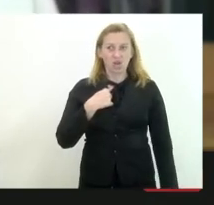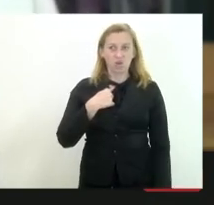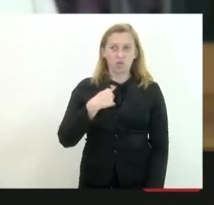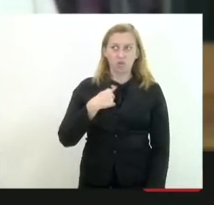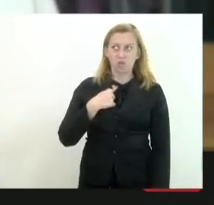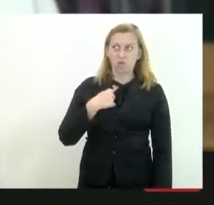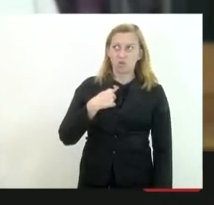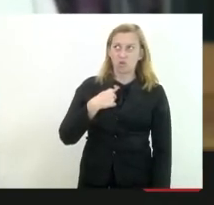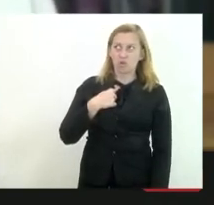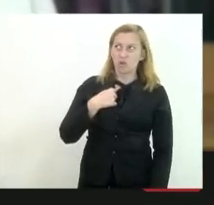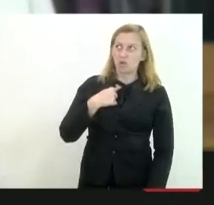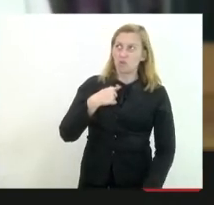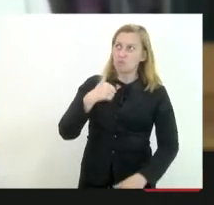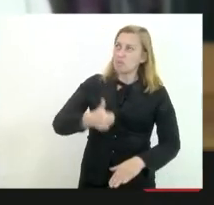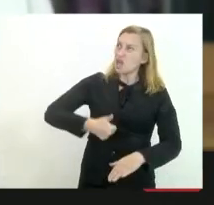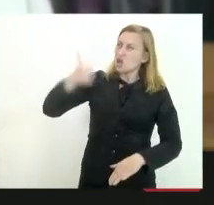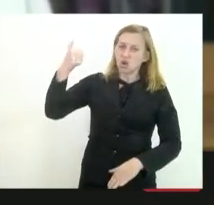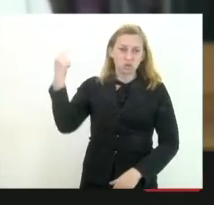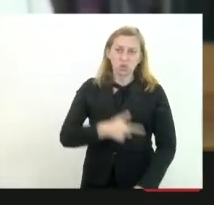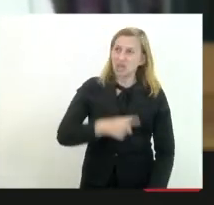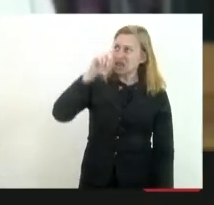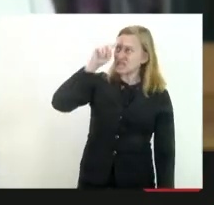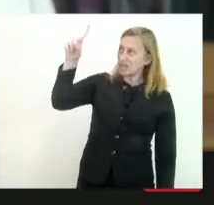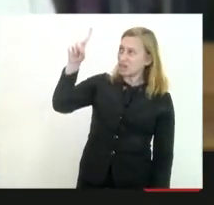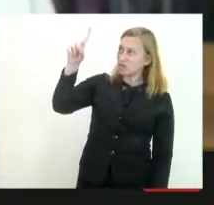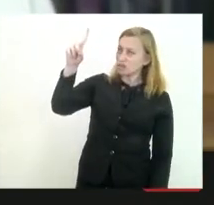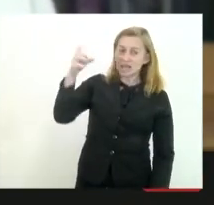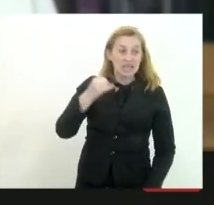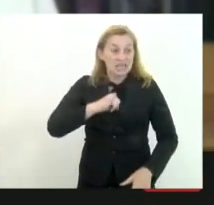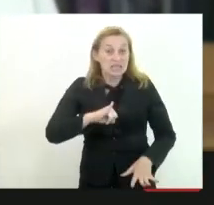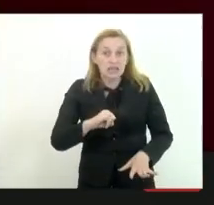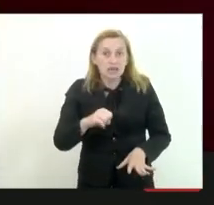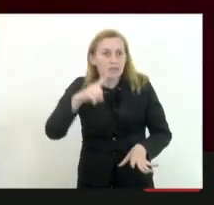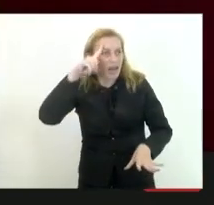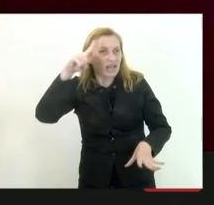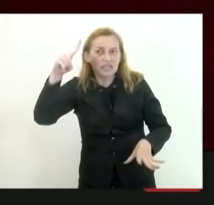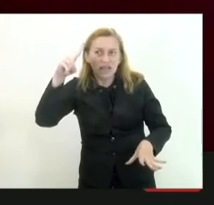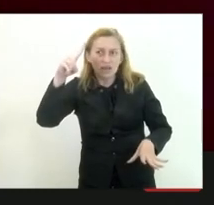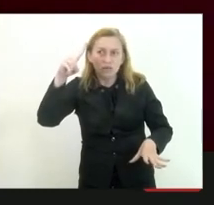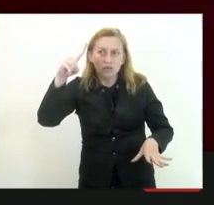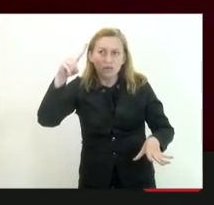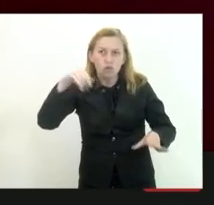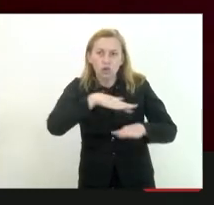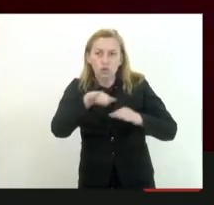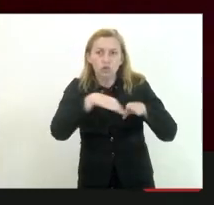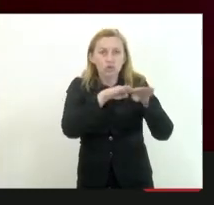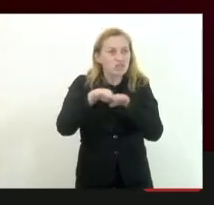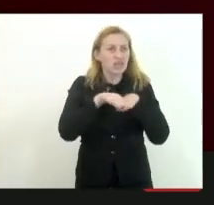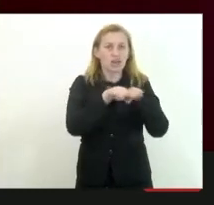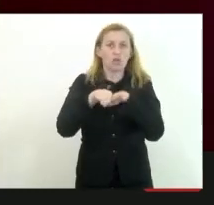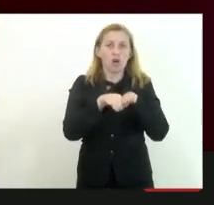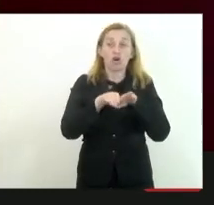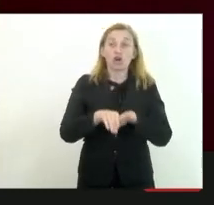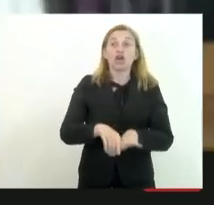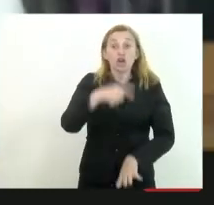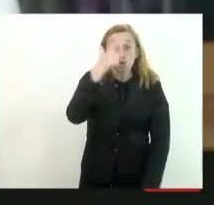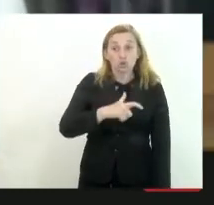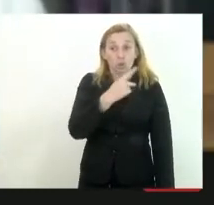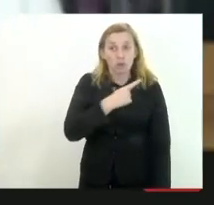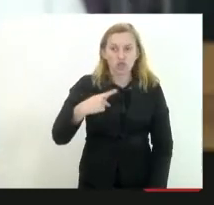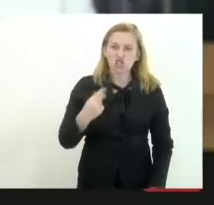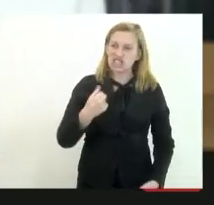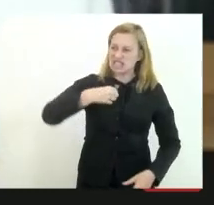acepção de pessoas, o fanatismo destrói todo o segmento da sociedade. E eu, como pastor, se eu